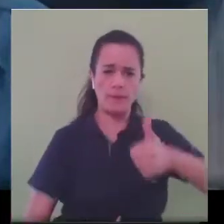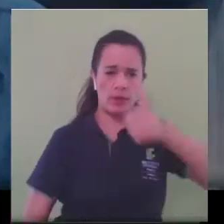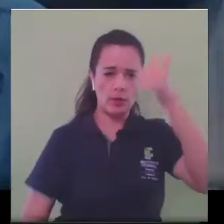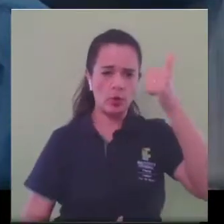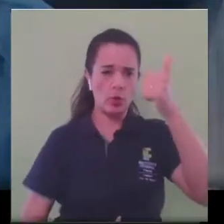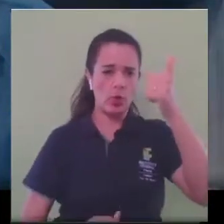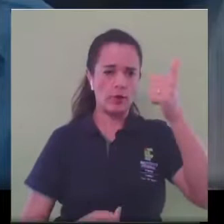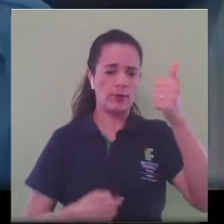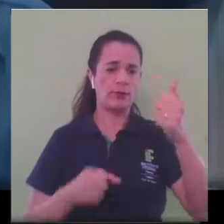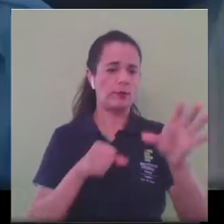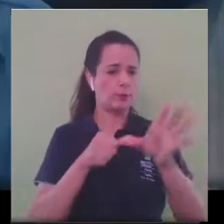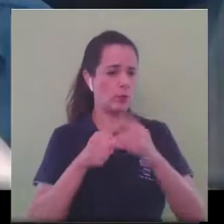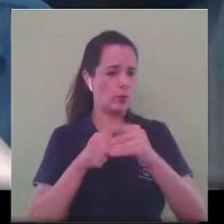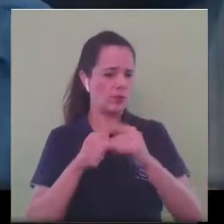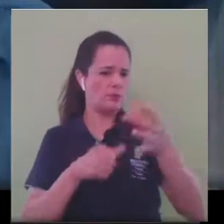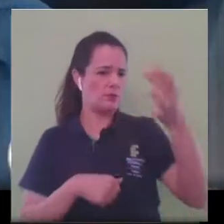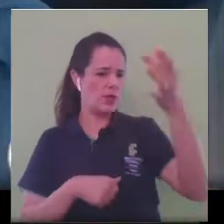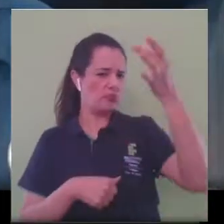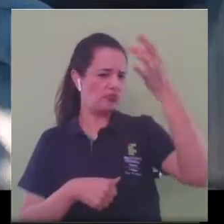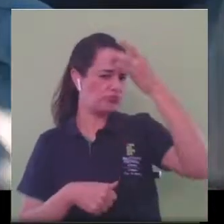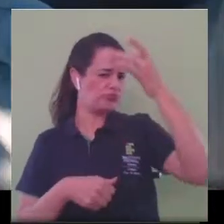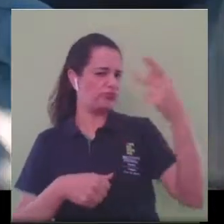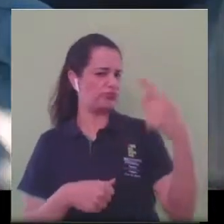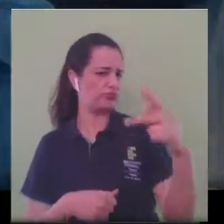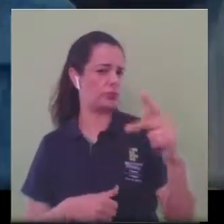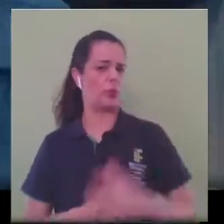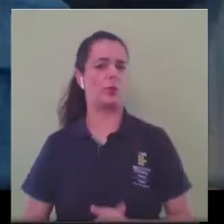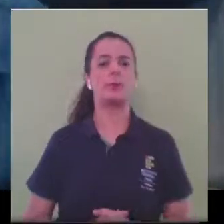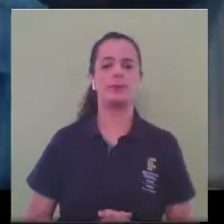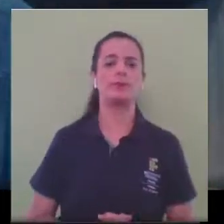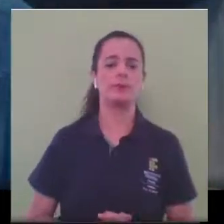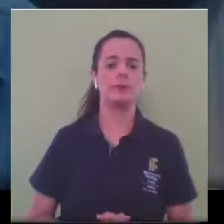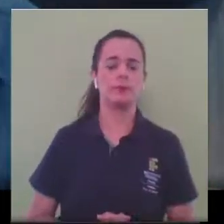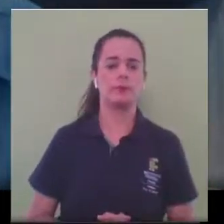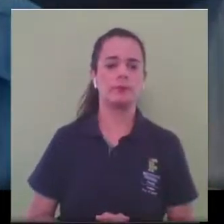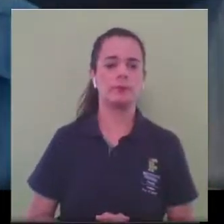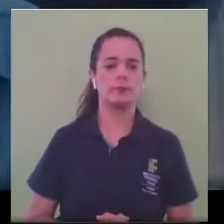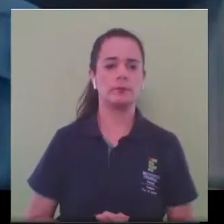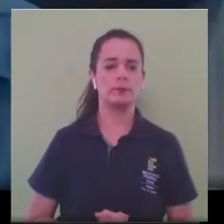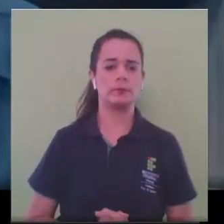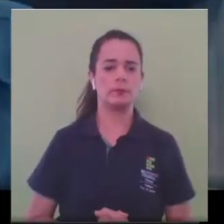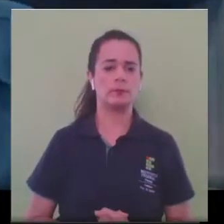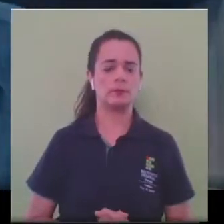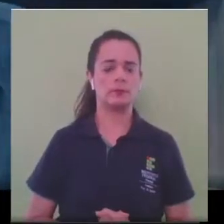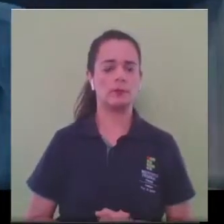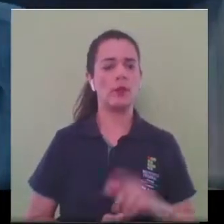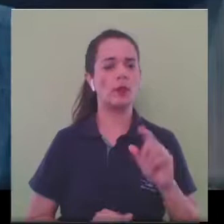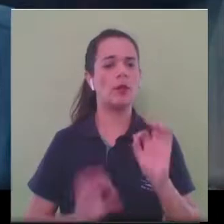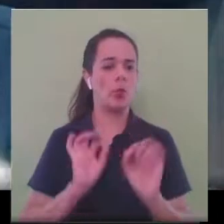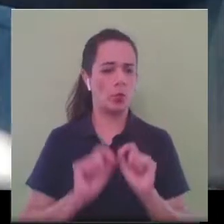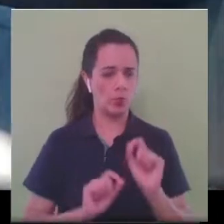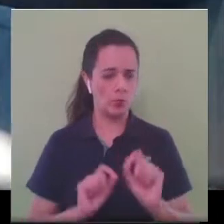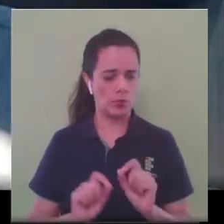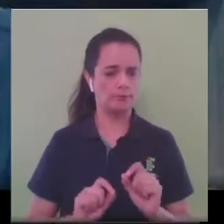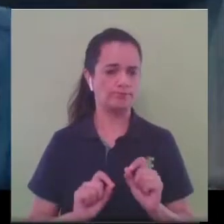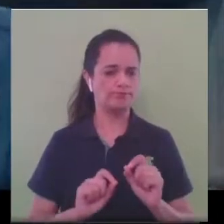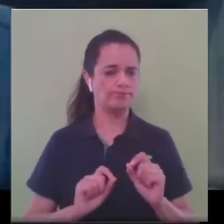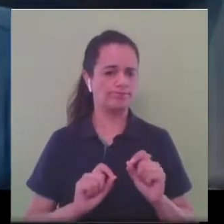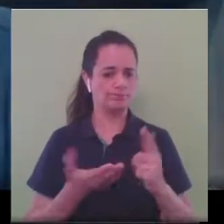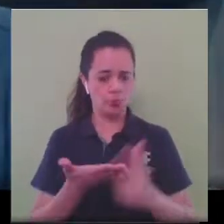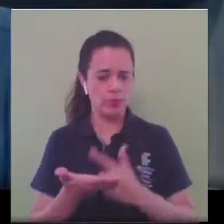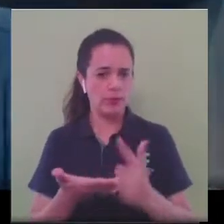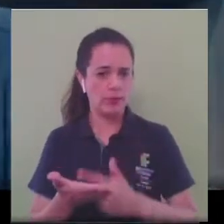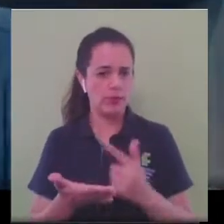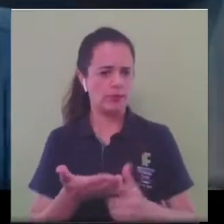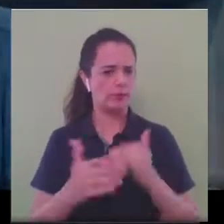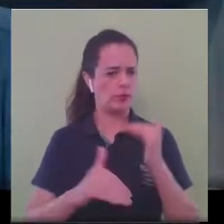intelectual. Então, verificar que com o clássico é uma obra que vai te evoluir, né,